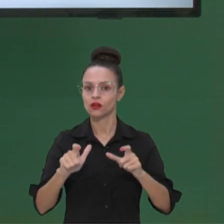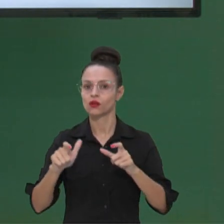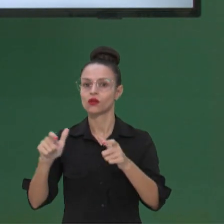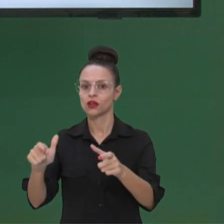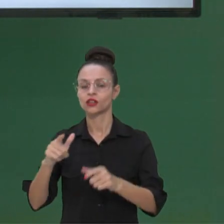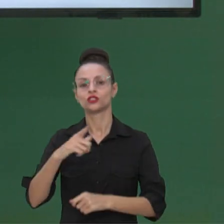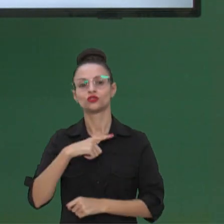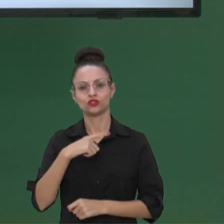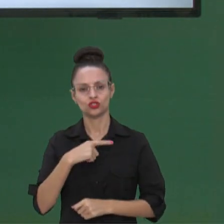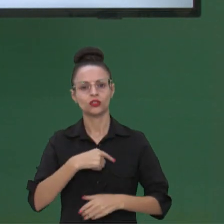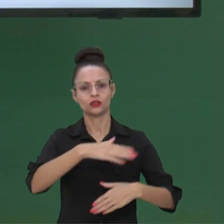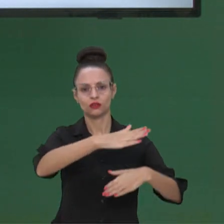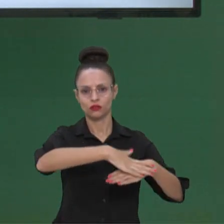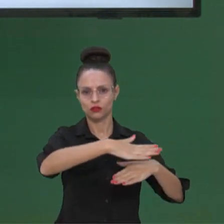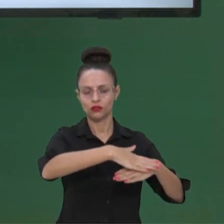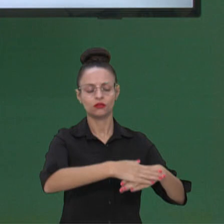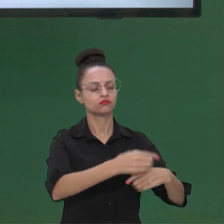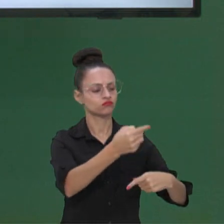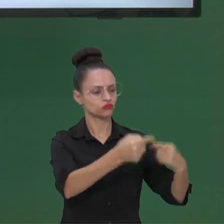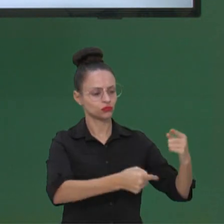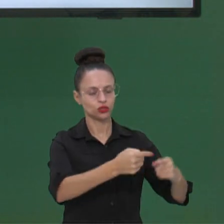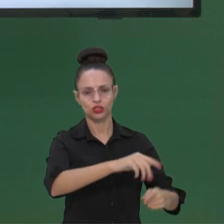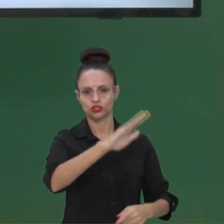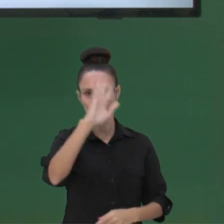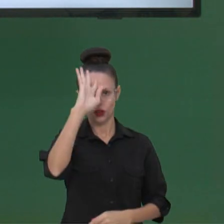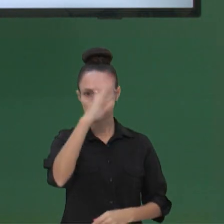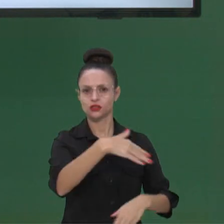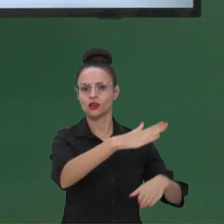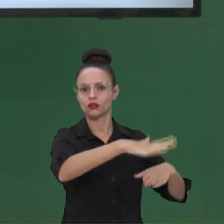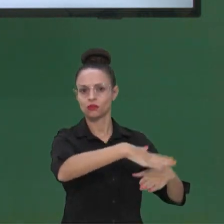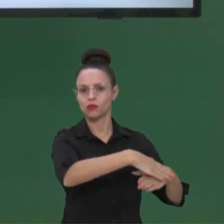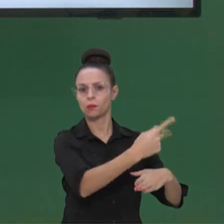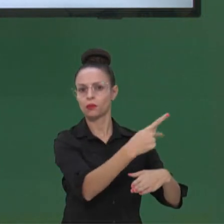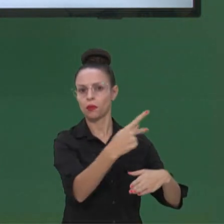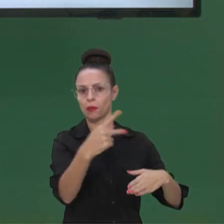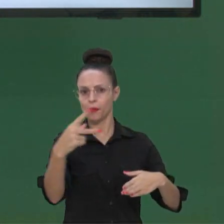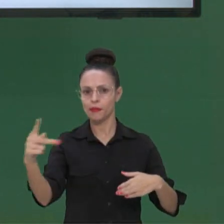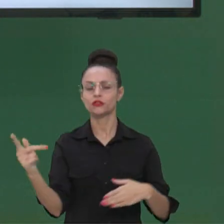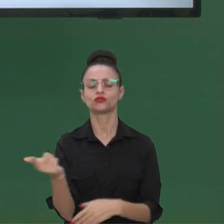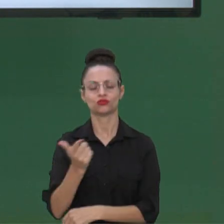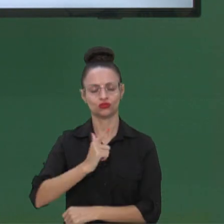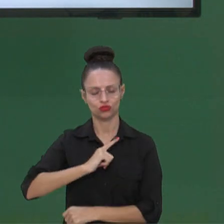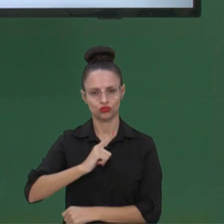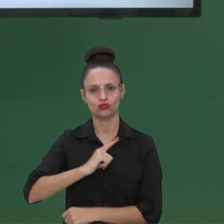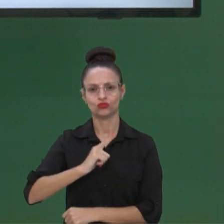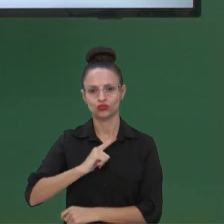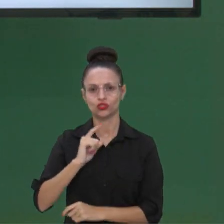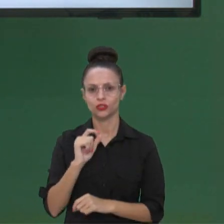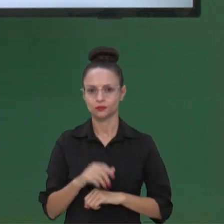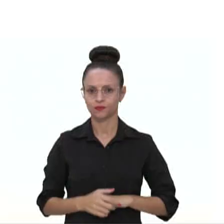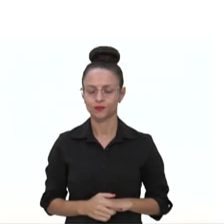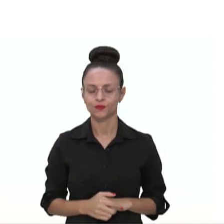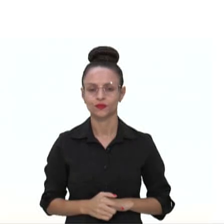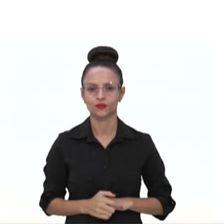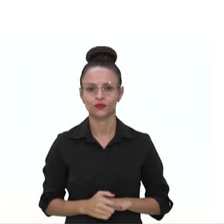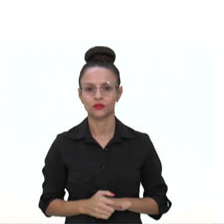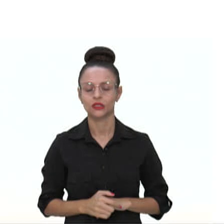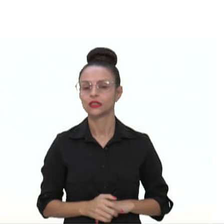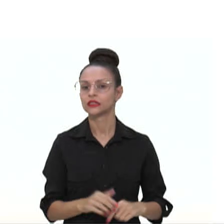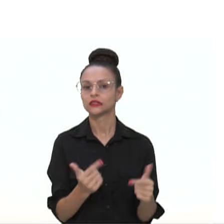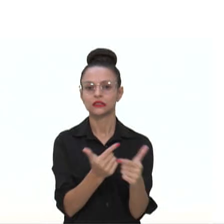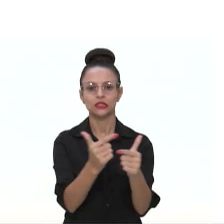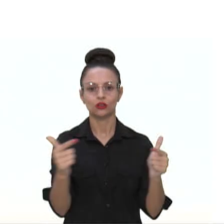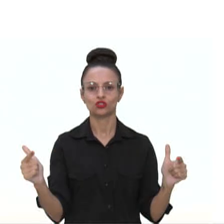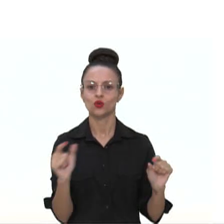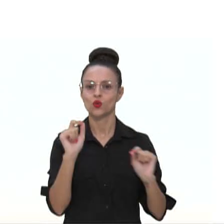então, certa autonomia política. As decisões de cada colônia eram tomadas pelos colonos. Não havia